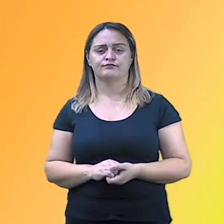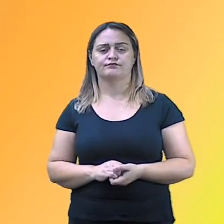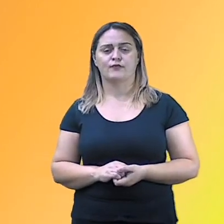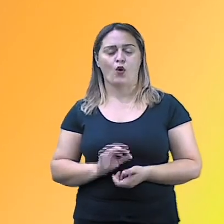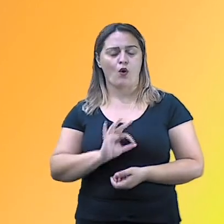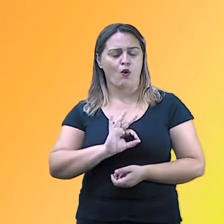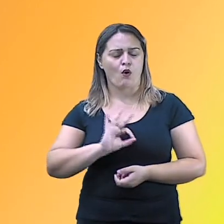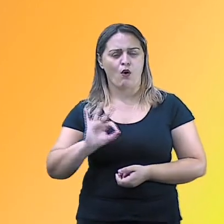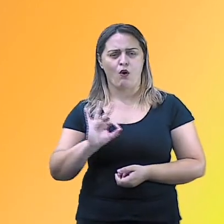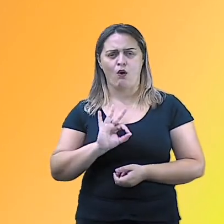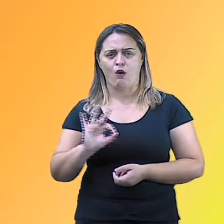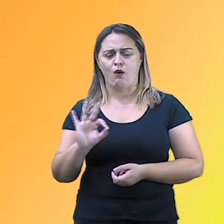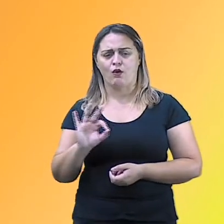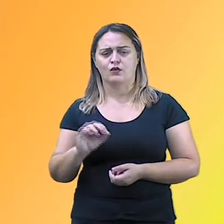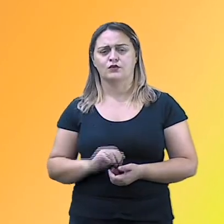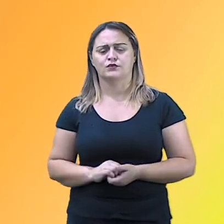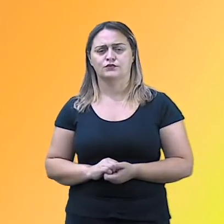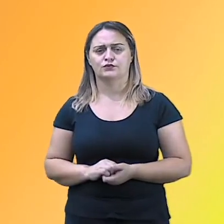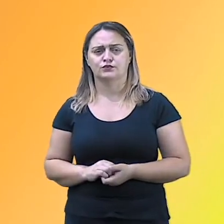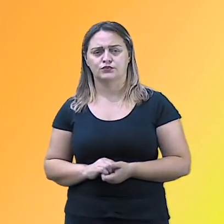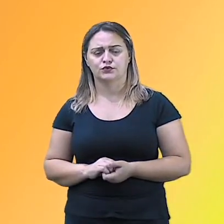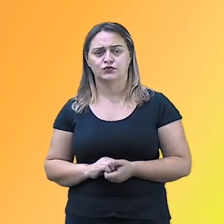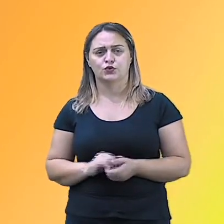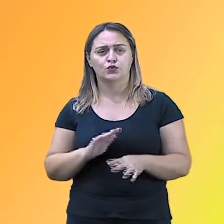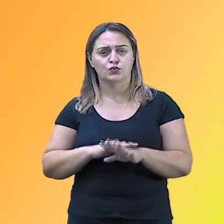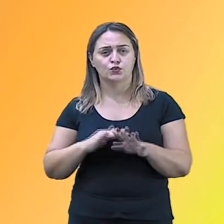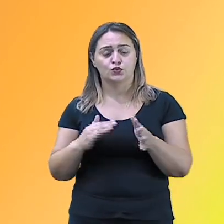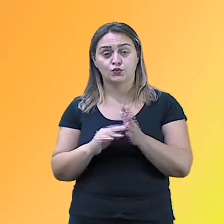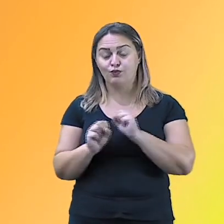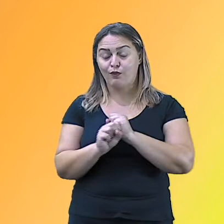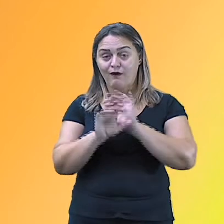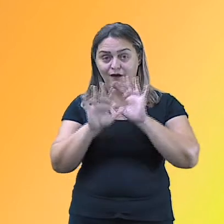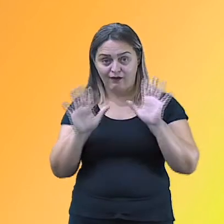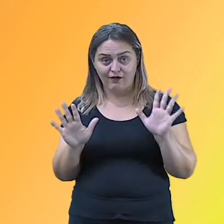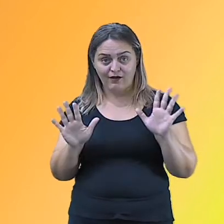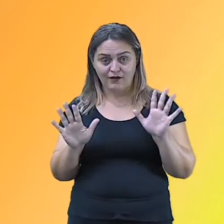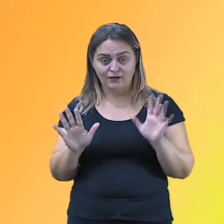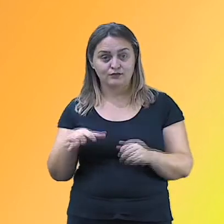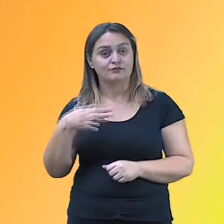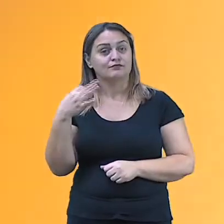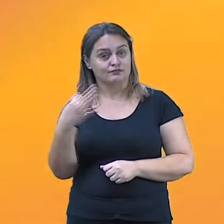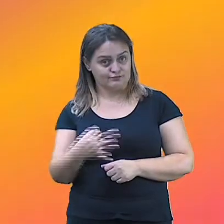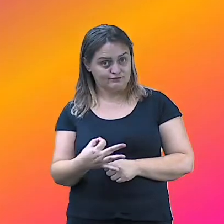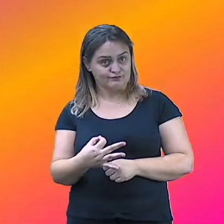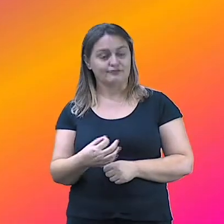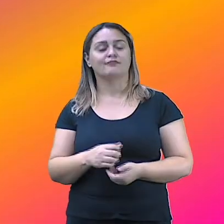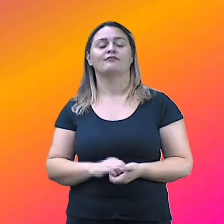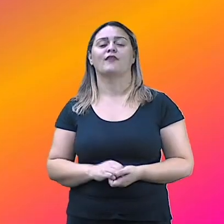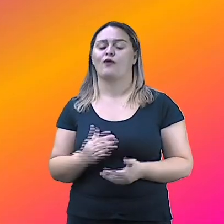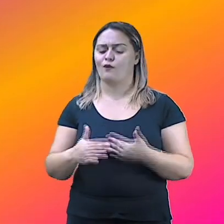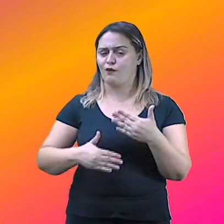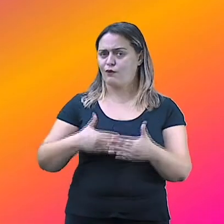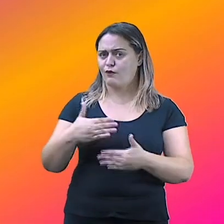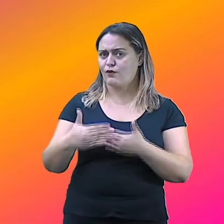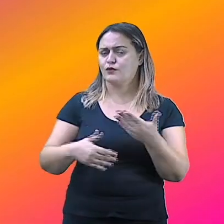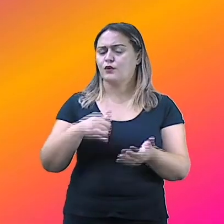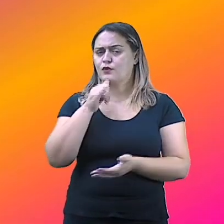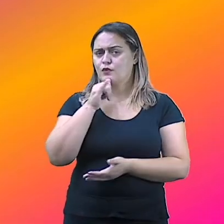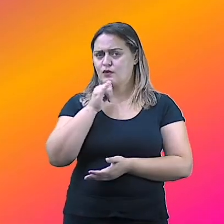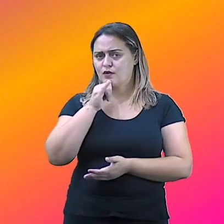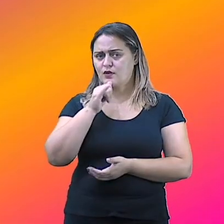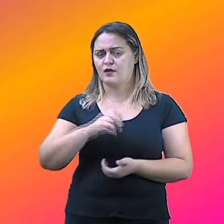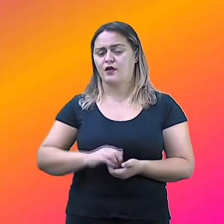Ótimo! Até aqui super esclarecido, estudante? Eu espero que sim. Vamos continuar com os